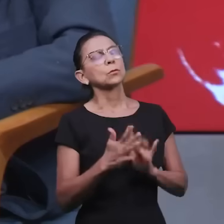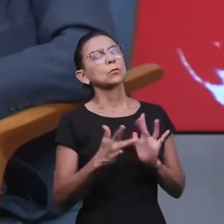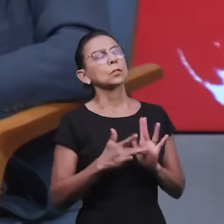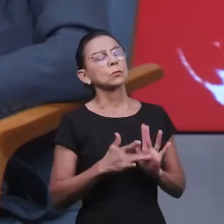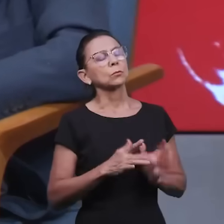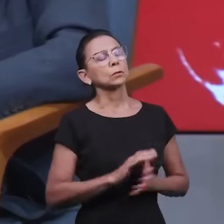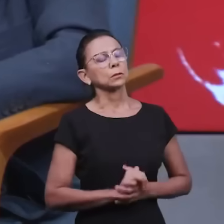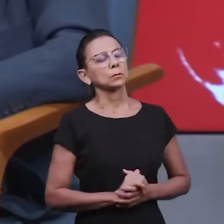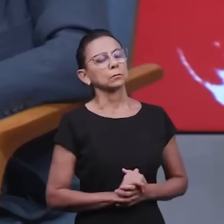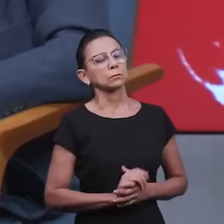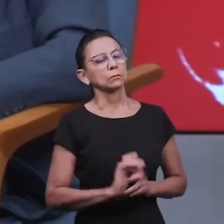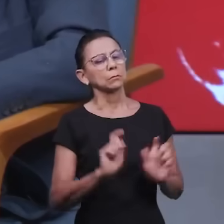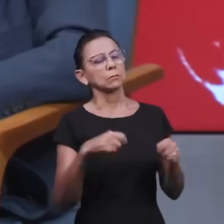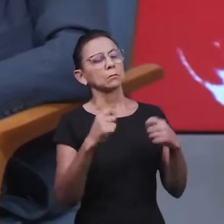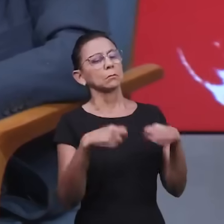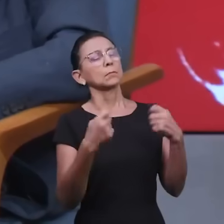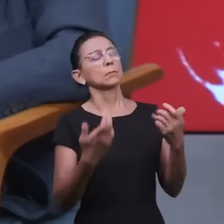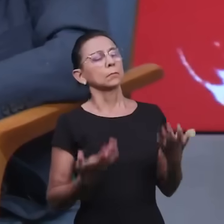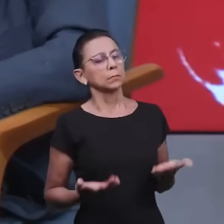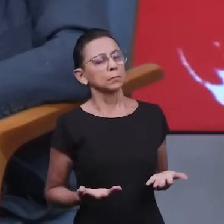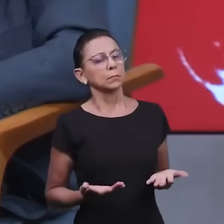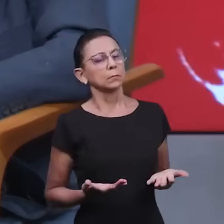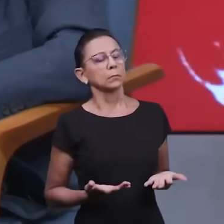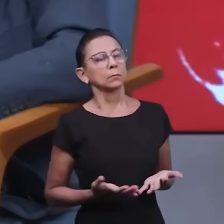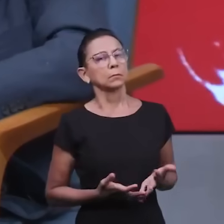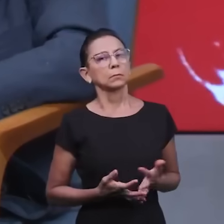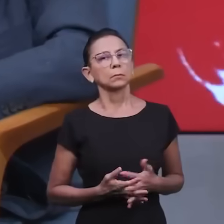Mas quem é que Paulo perseguia?